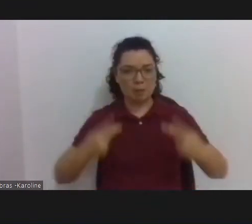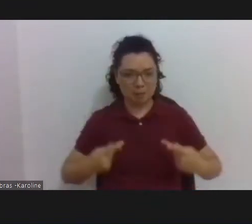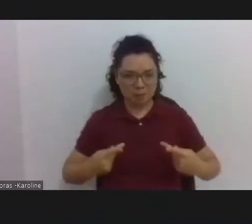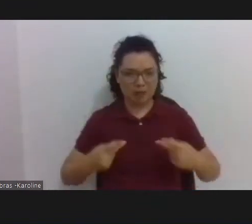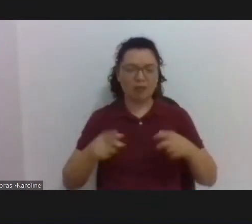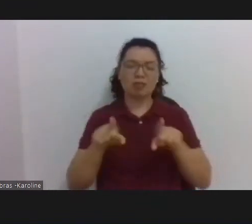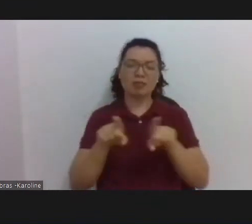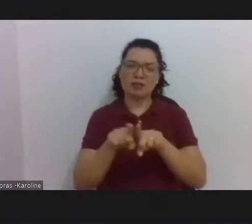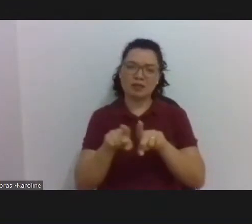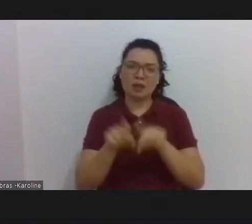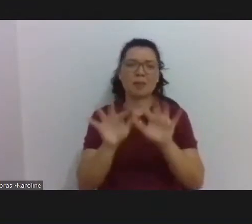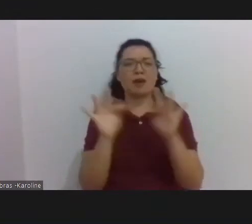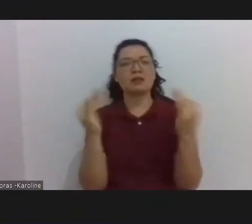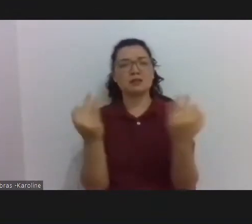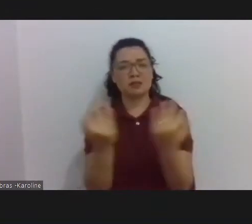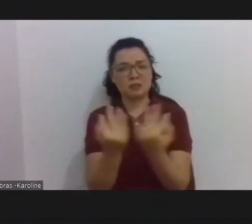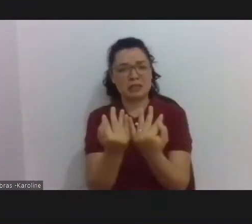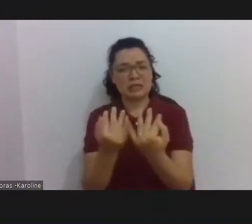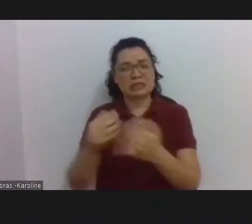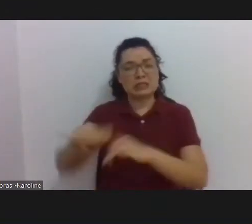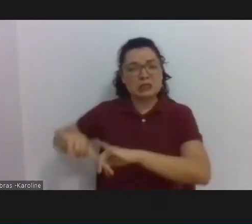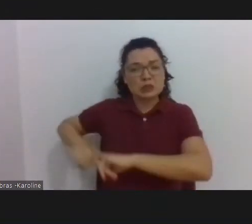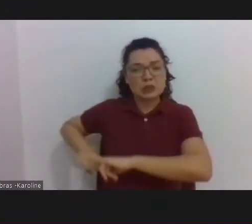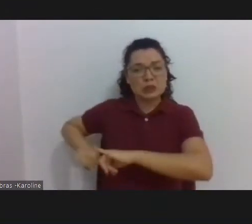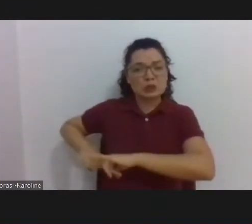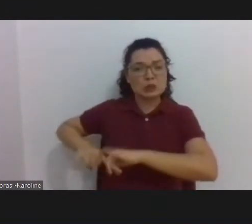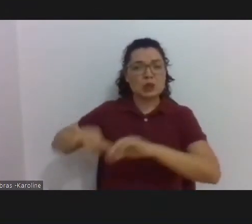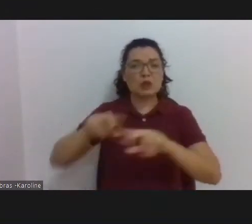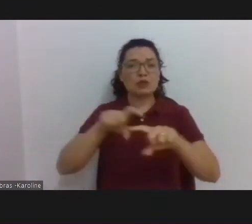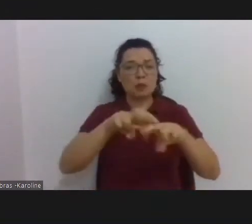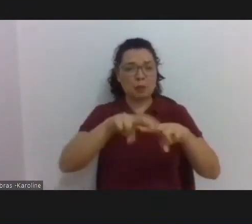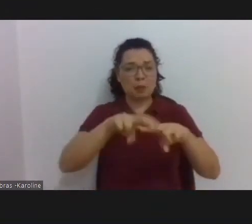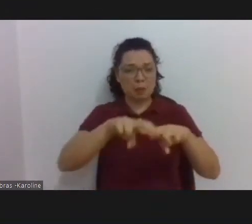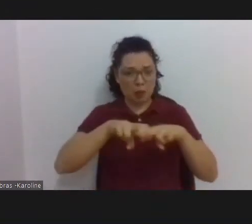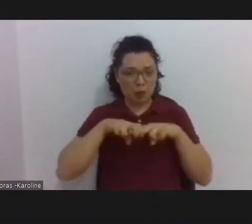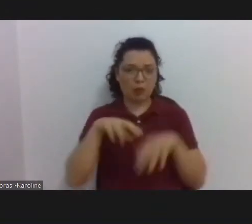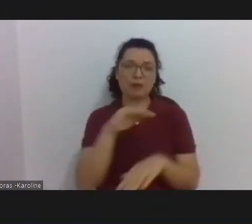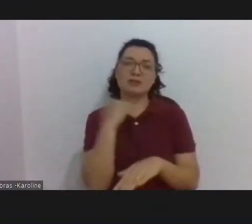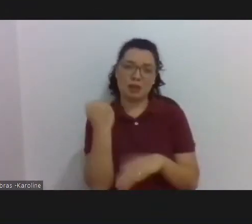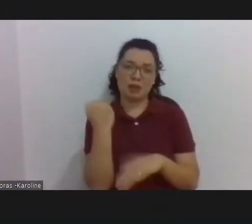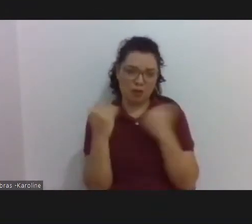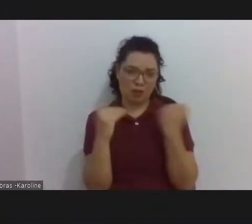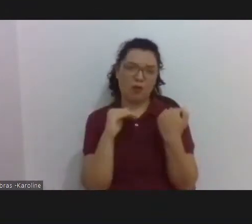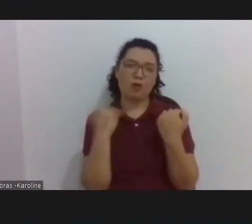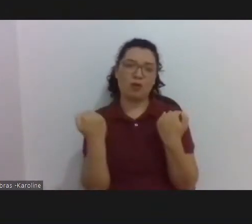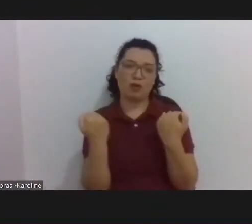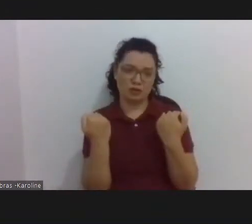familiares em sofrimento, porque para nós cada vida importa, cada vida.